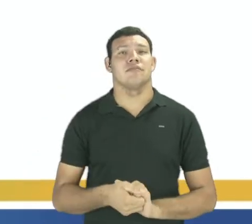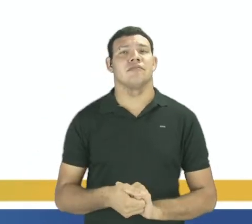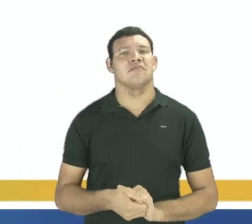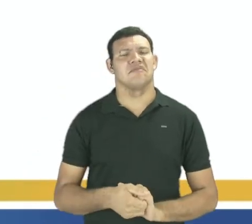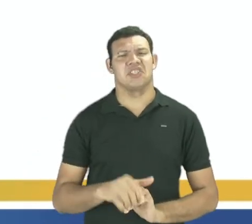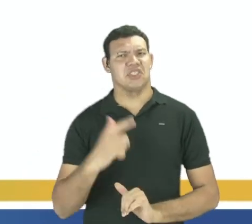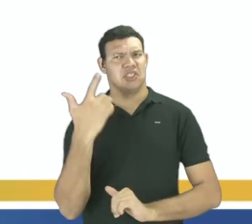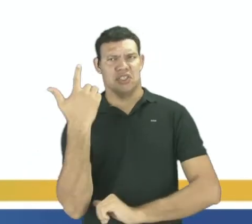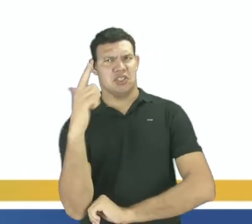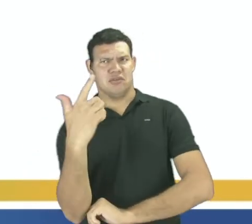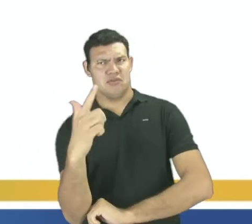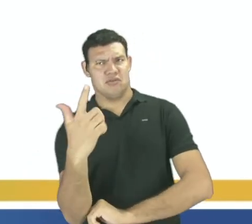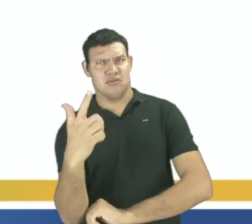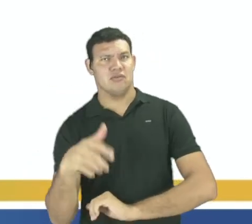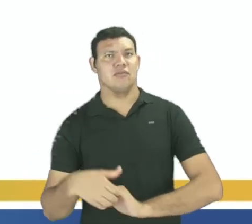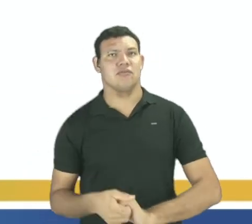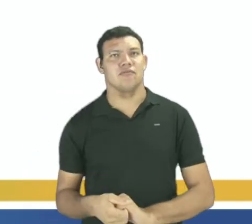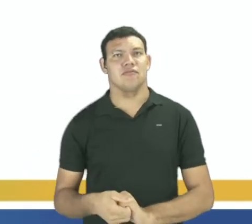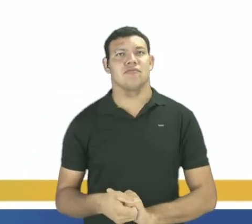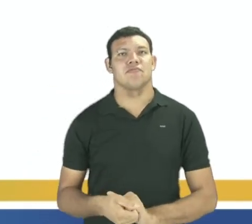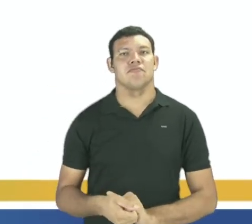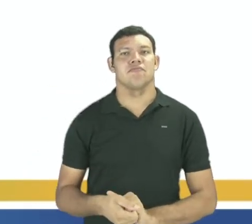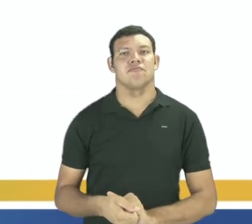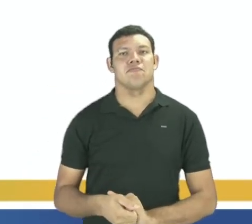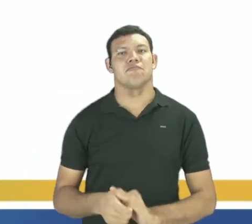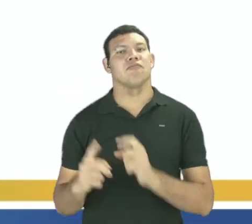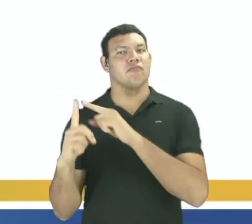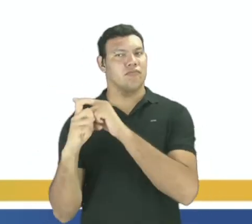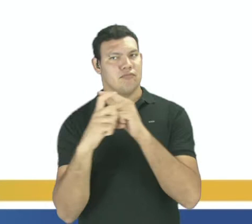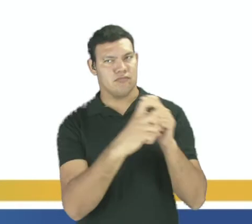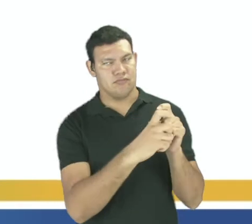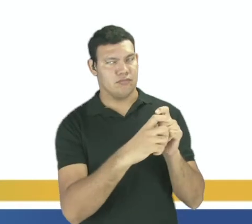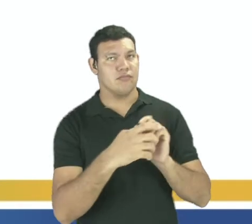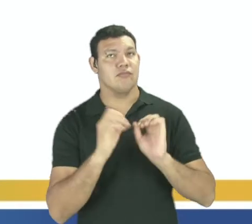quando não aparece aquela parte lá do polinômio também.